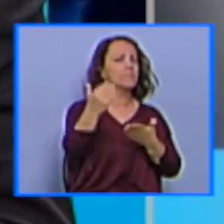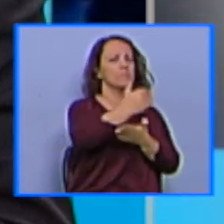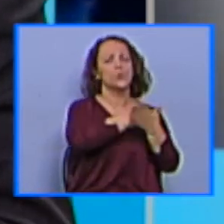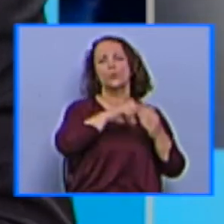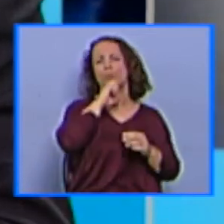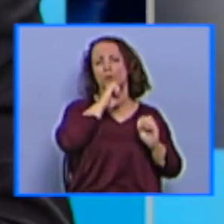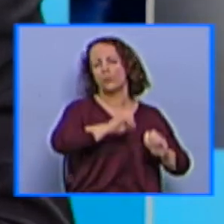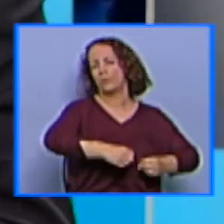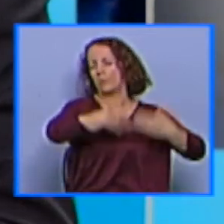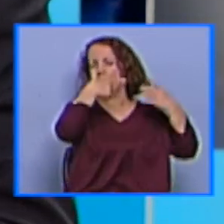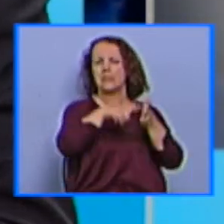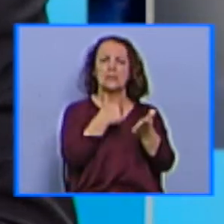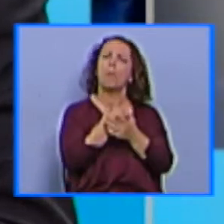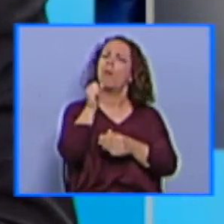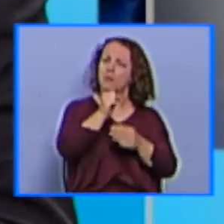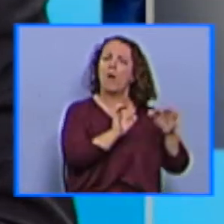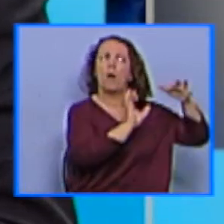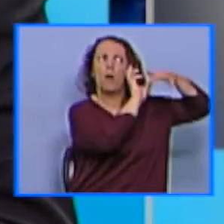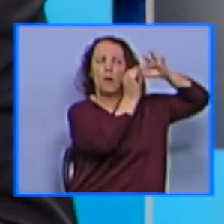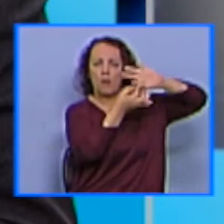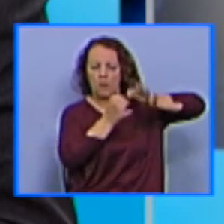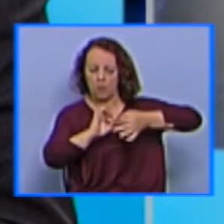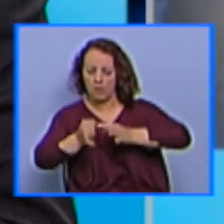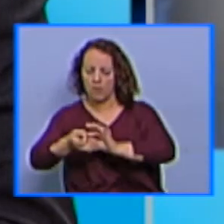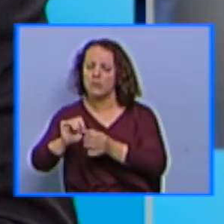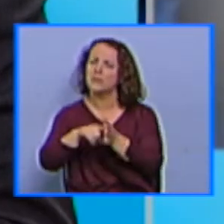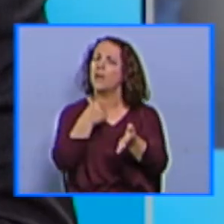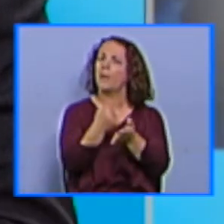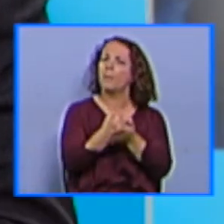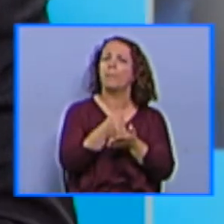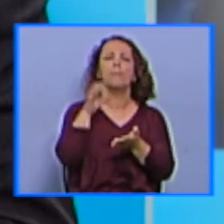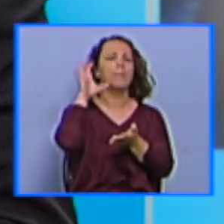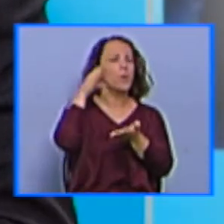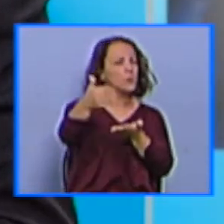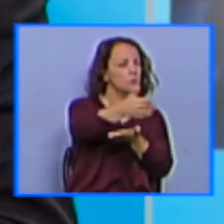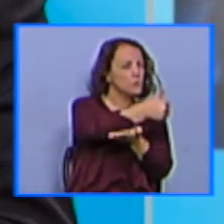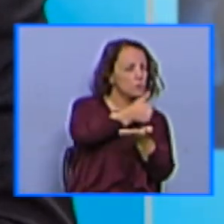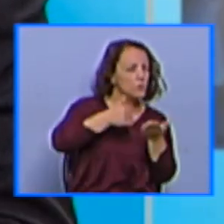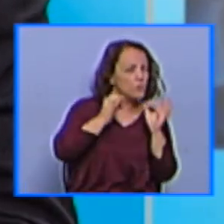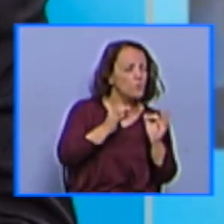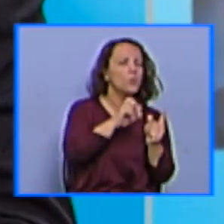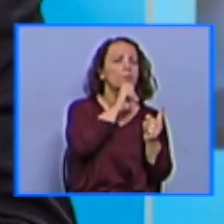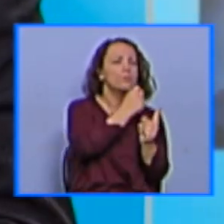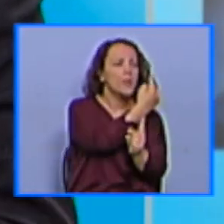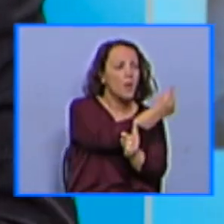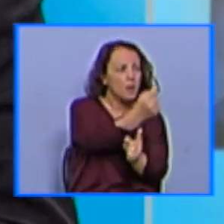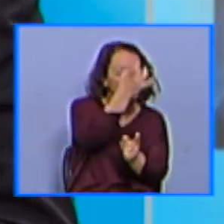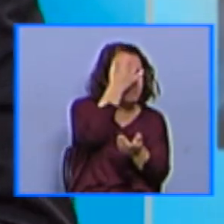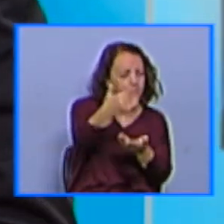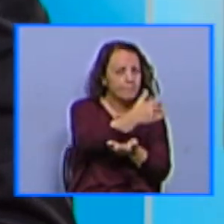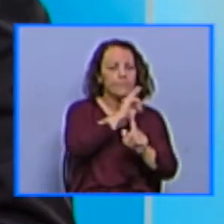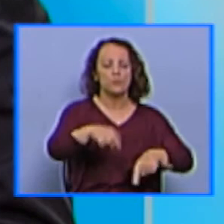processo coletivo. É um processo coletivo, um processo sinodal de auscultação e de ter em conta o que cada bispo diz. Portanto, depois o Conselho Permanente